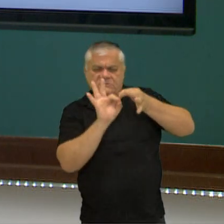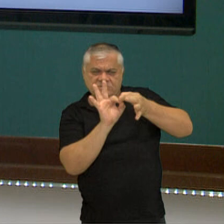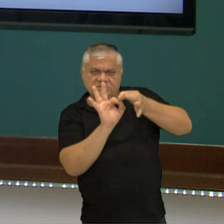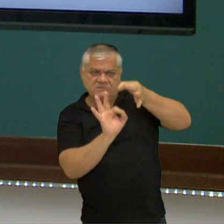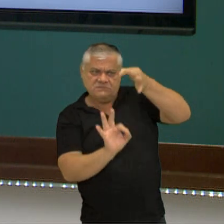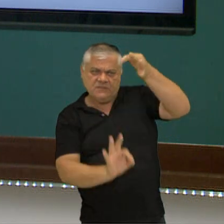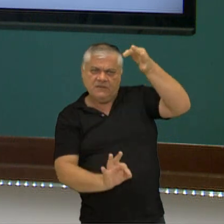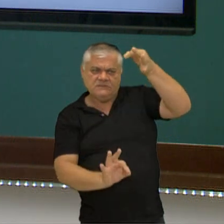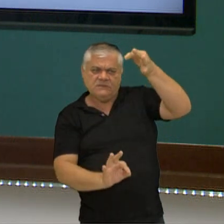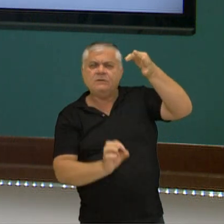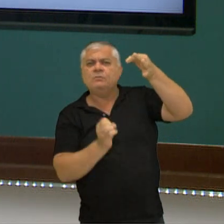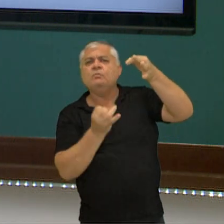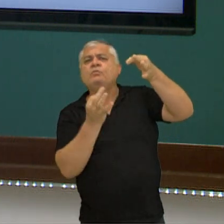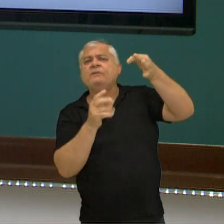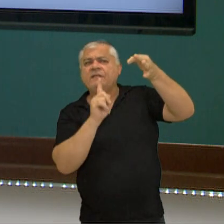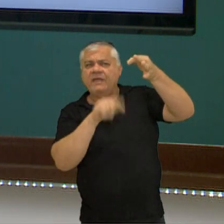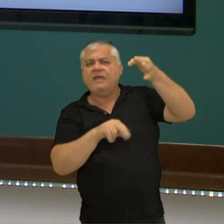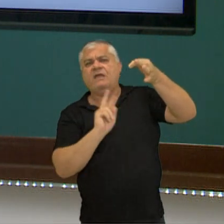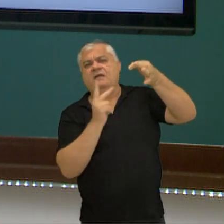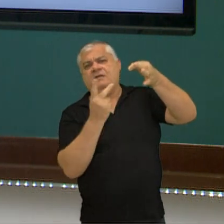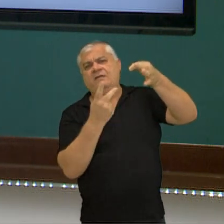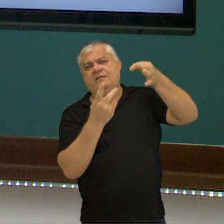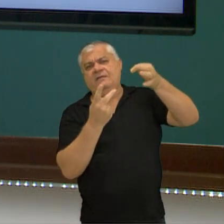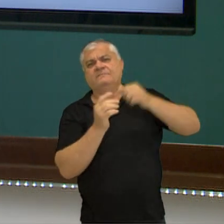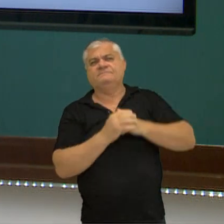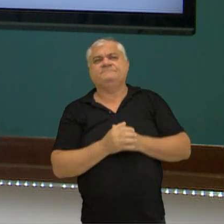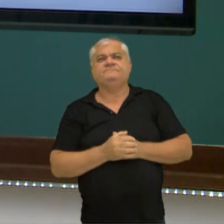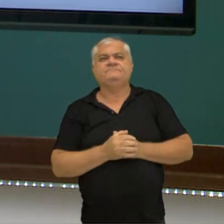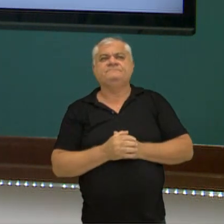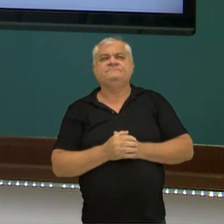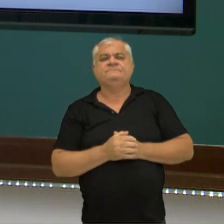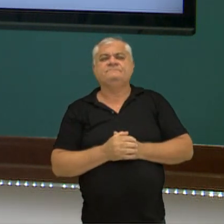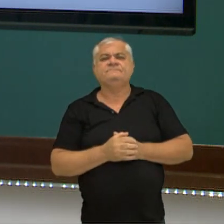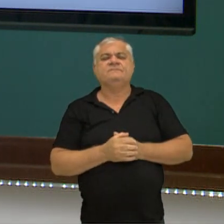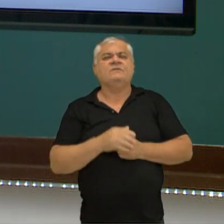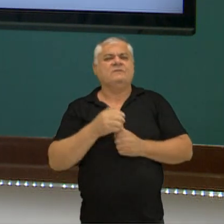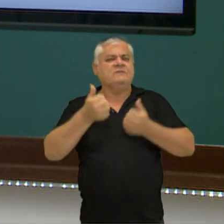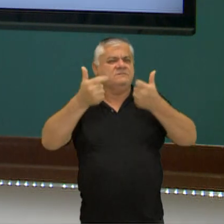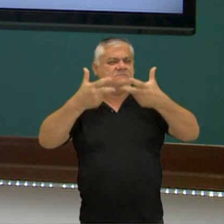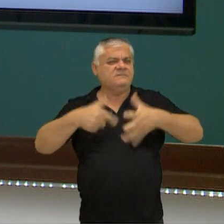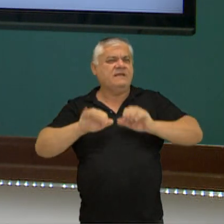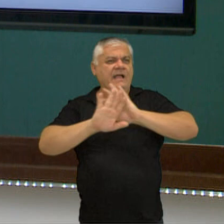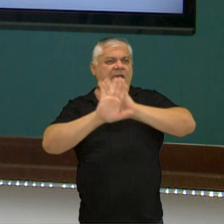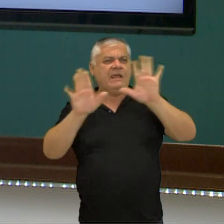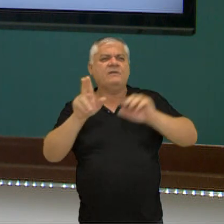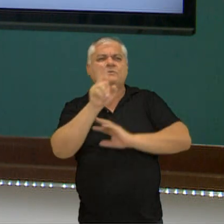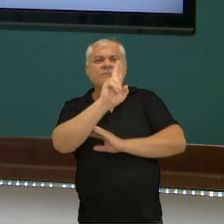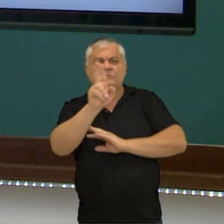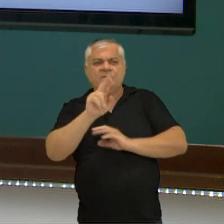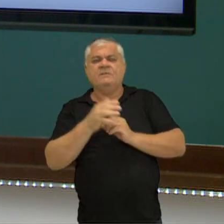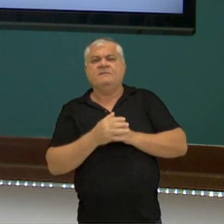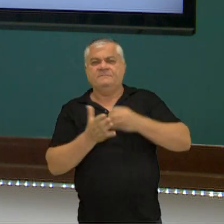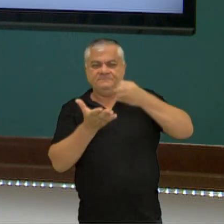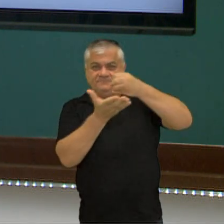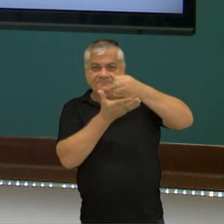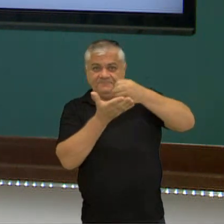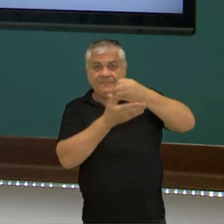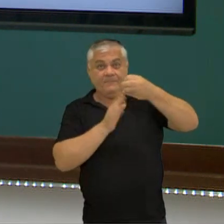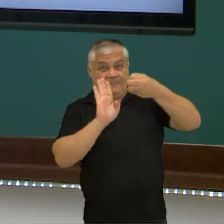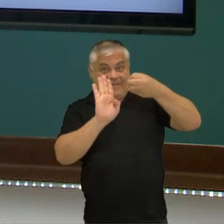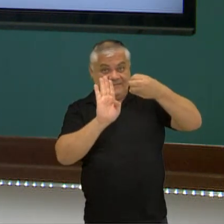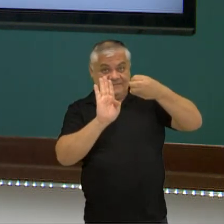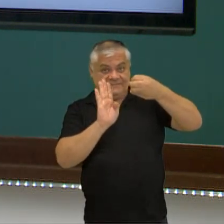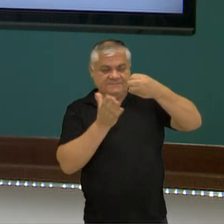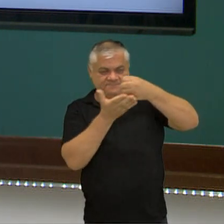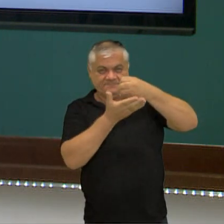entre eles, a gente chama de altura. Tranquilo? Agora vamos esclarecer os nomes aqui. A gente já falou da base, né? Que